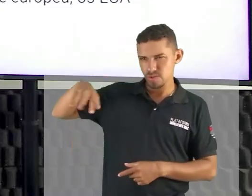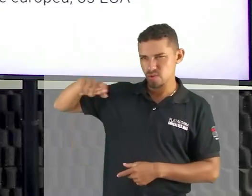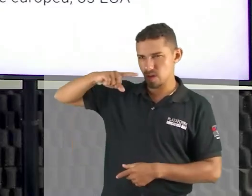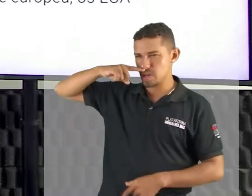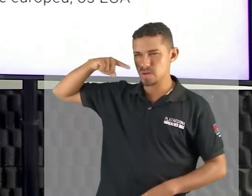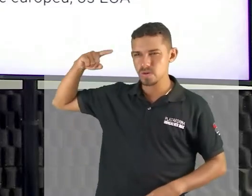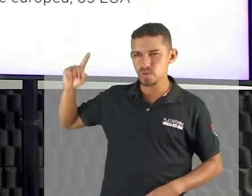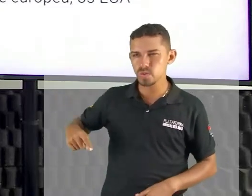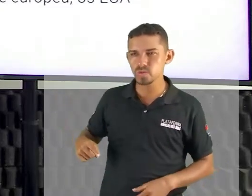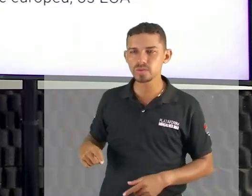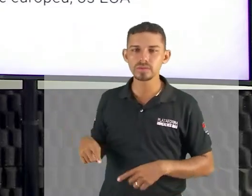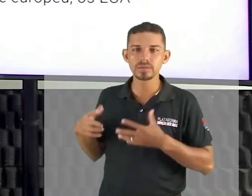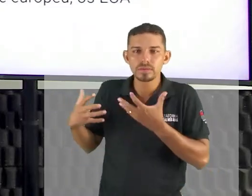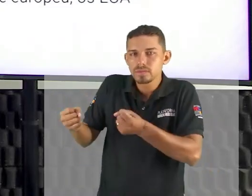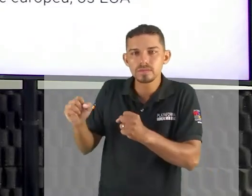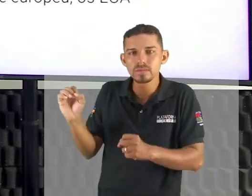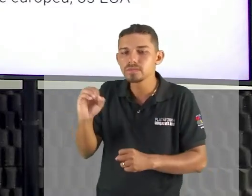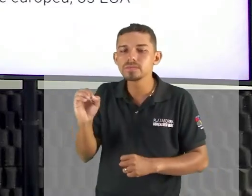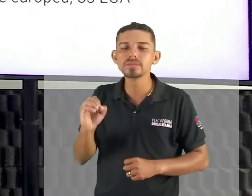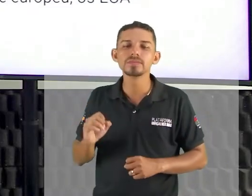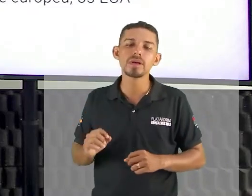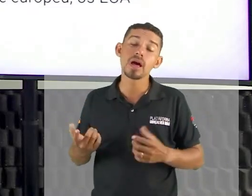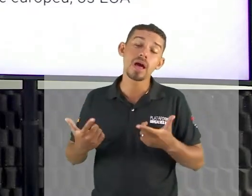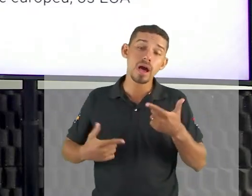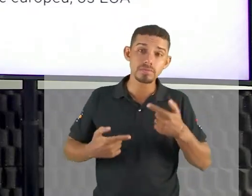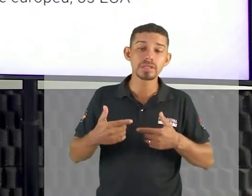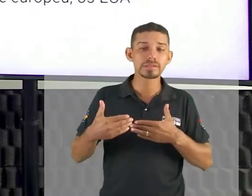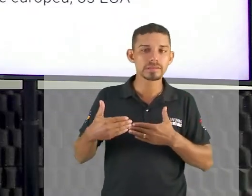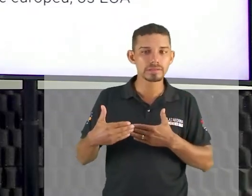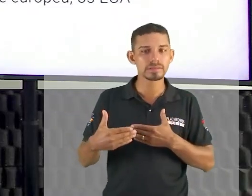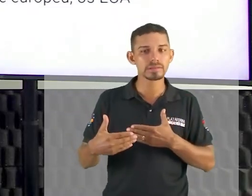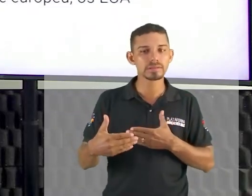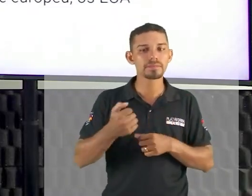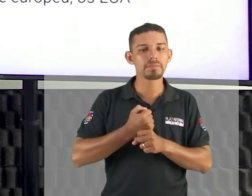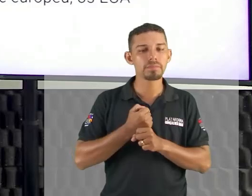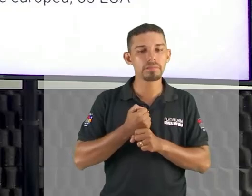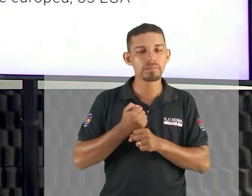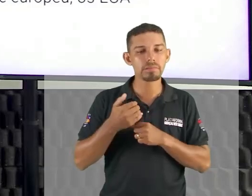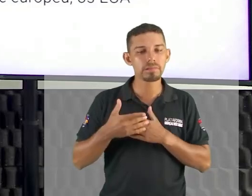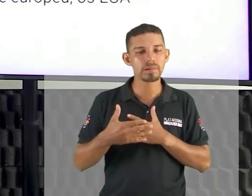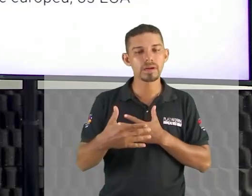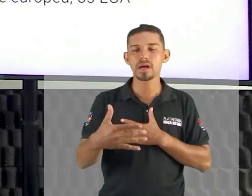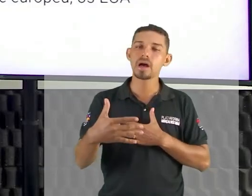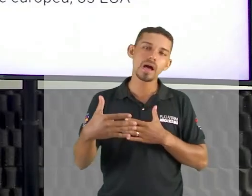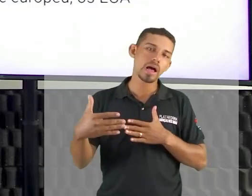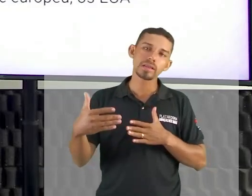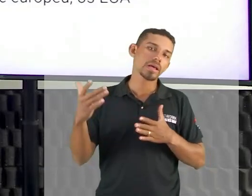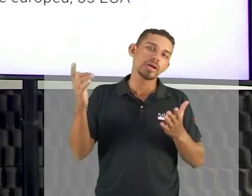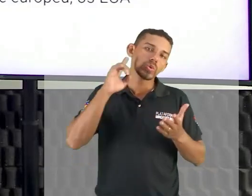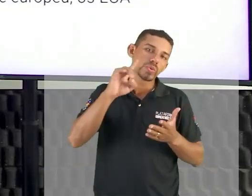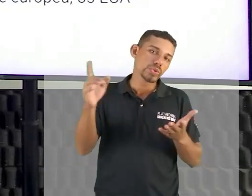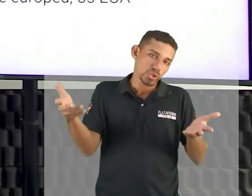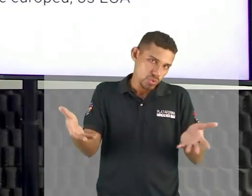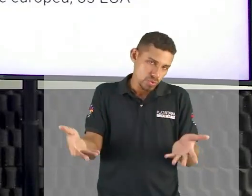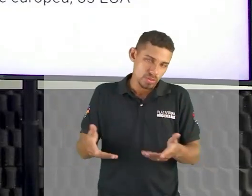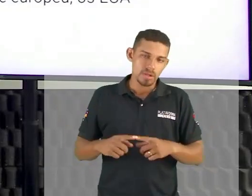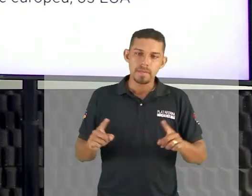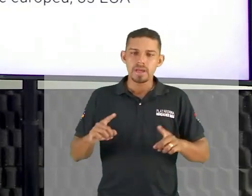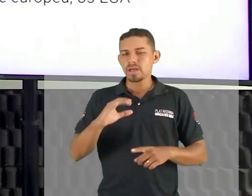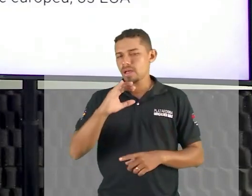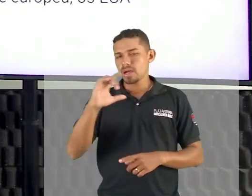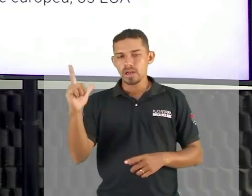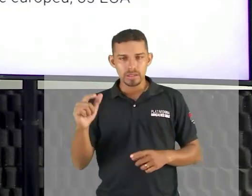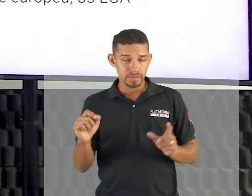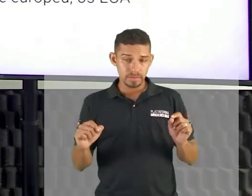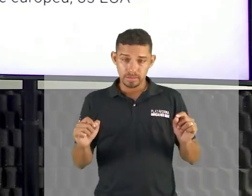Então, essa é uma guerra que ainda perdura por um longo tempo, né, e chega até os nossos dias. Mas, claro, de uma forma